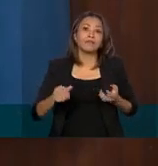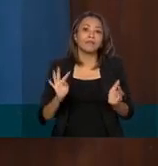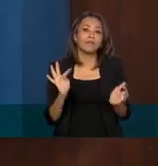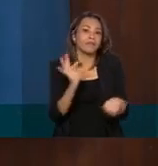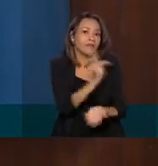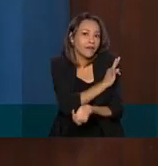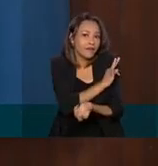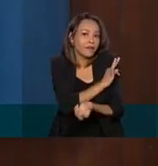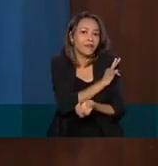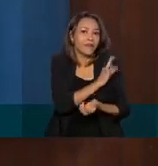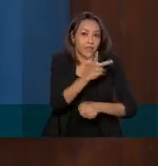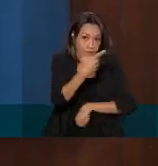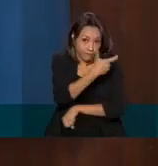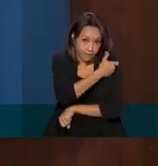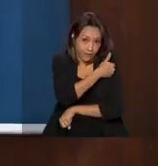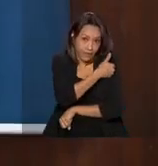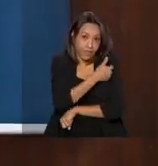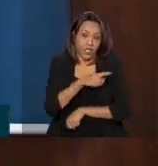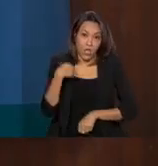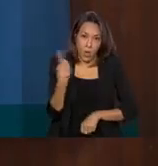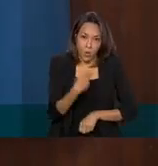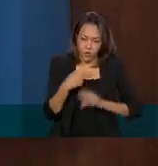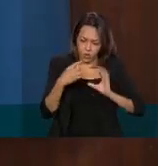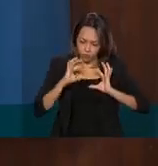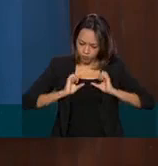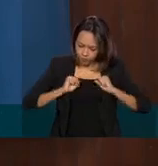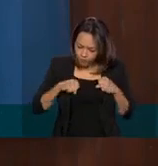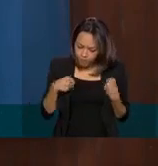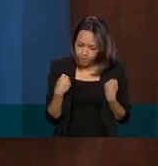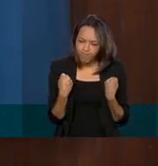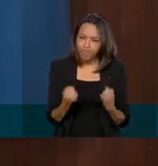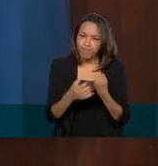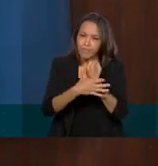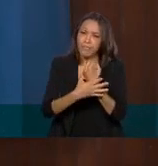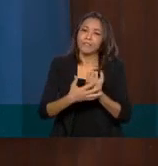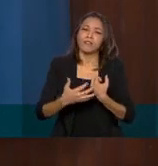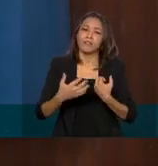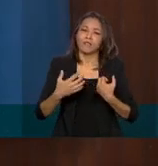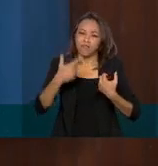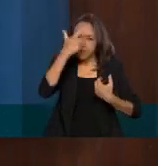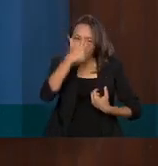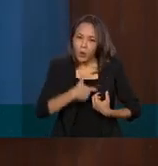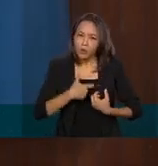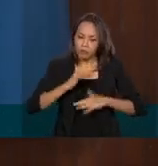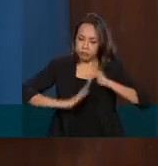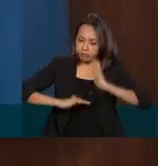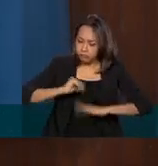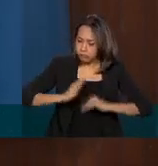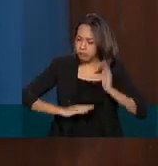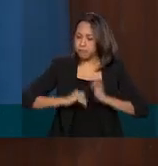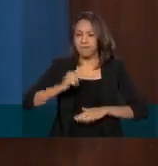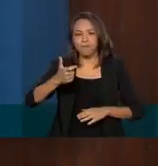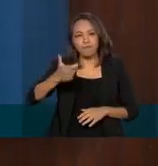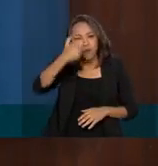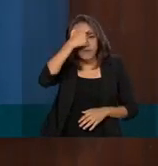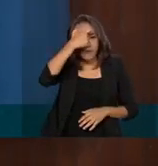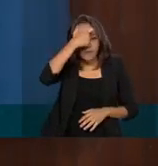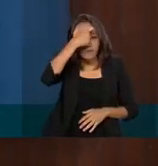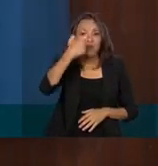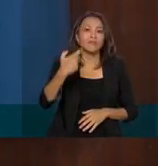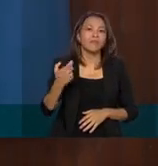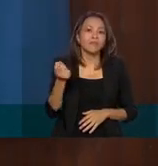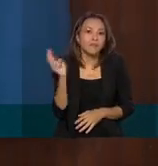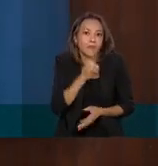vacinas, nós estamos empenhados com toda a nossa dedicação, com todo o nosso senso